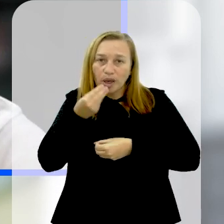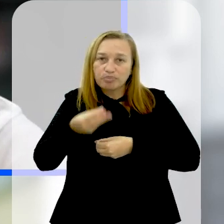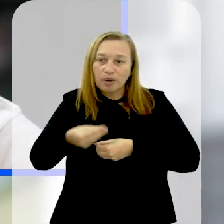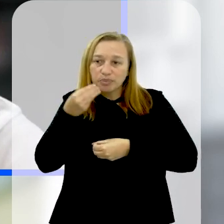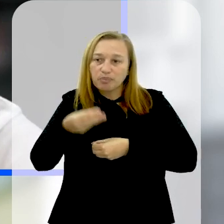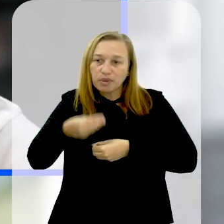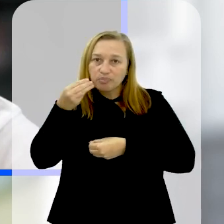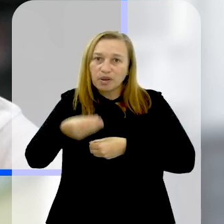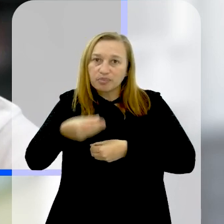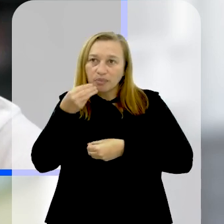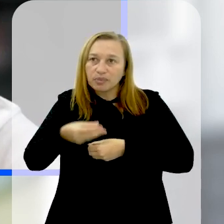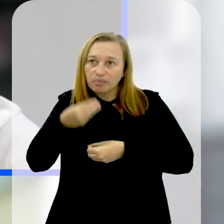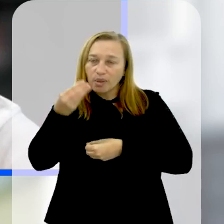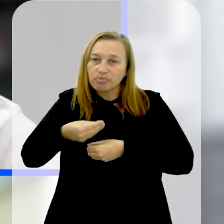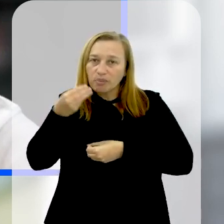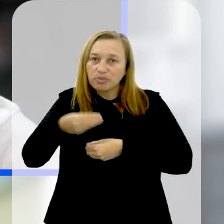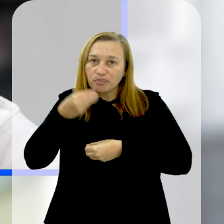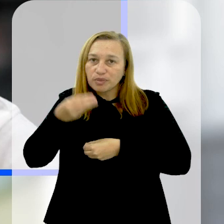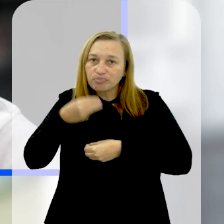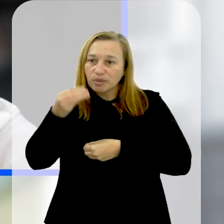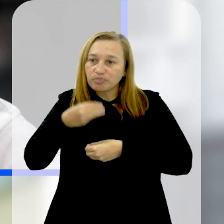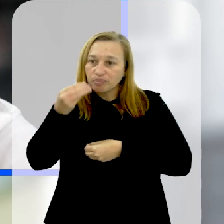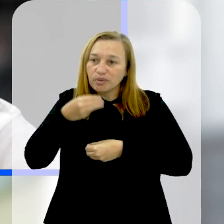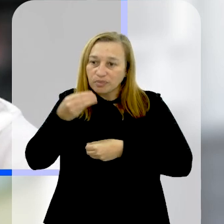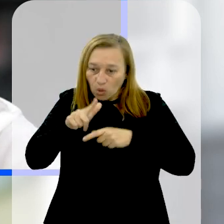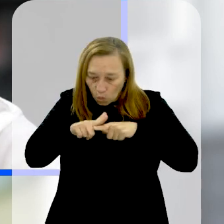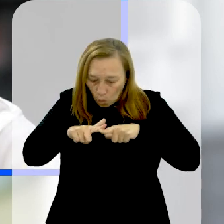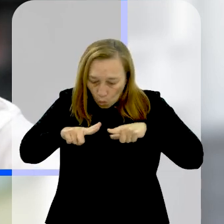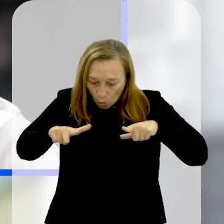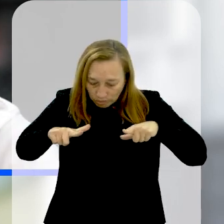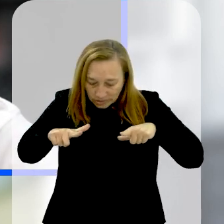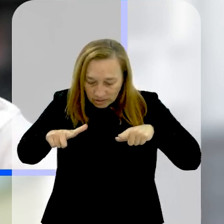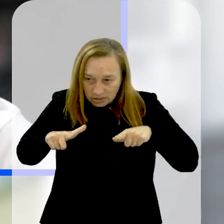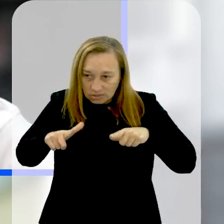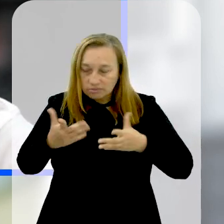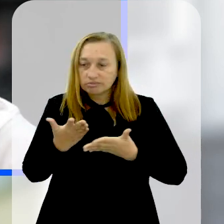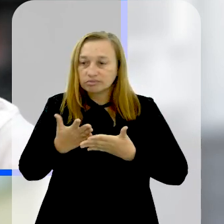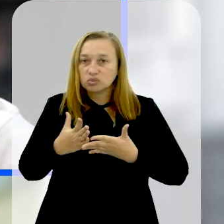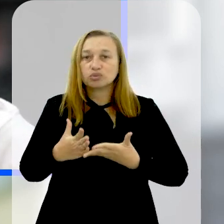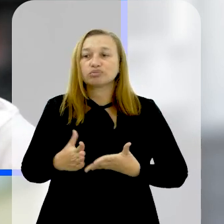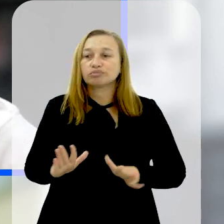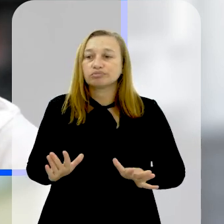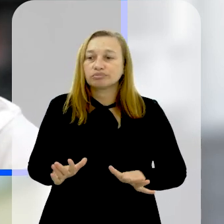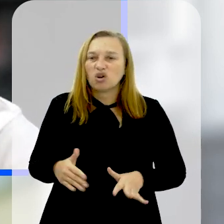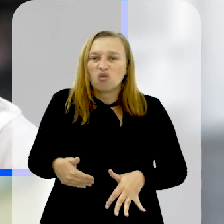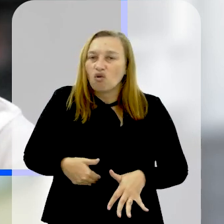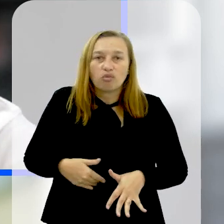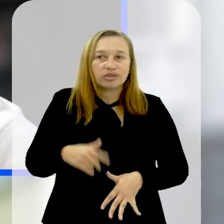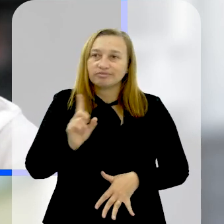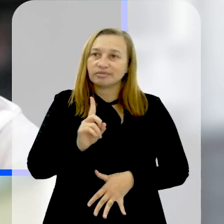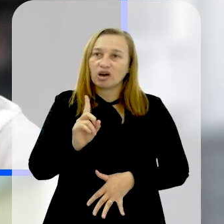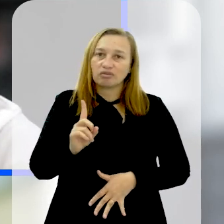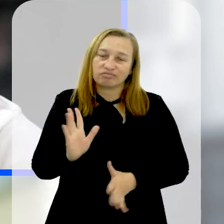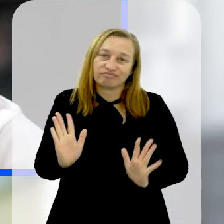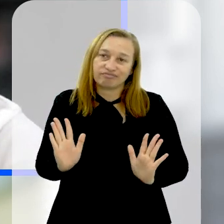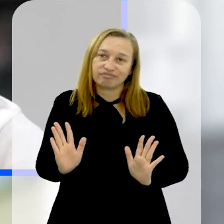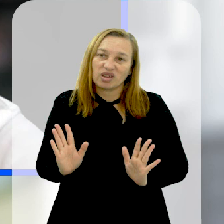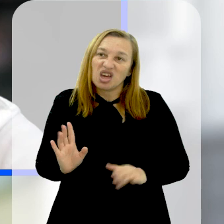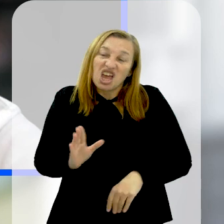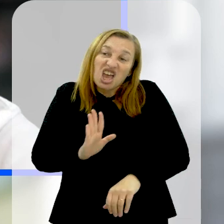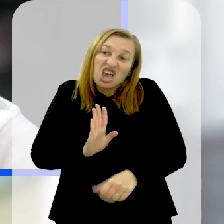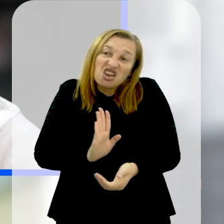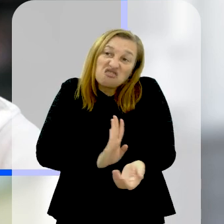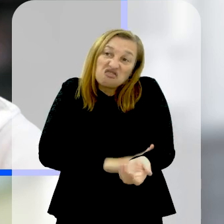naquele exercício de leva até a boca a comida e não para. Enquanto não acaba, não para. Não é pela fome, né? É quase